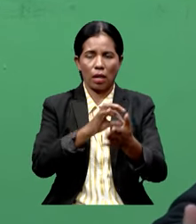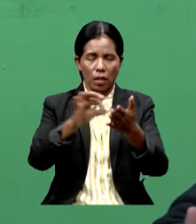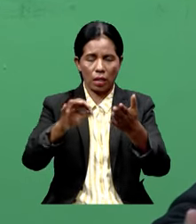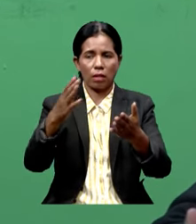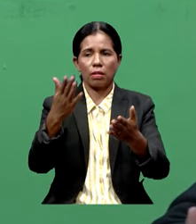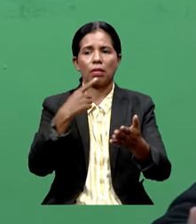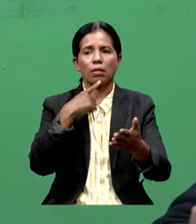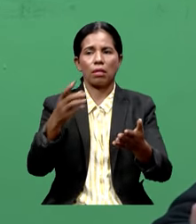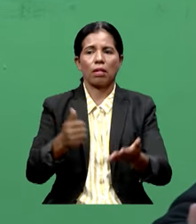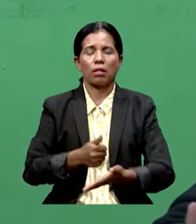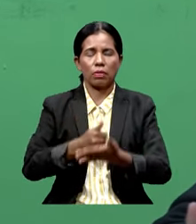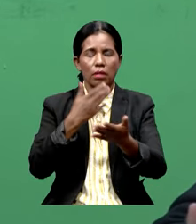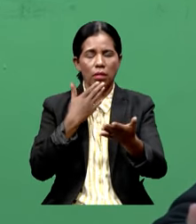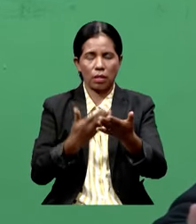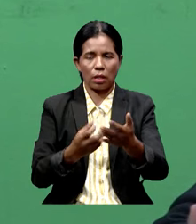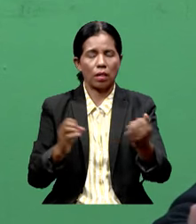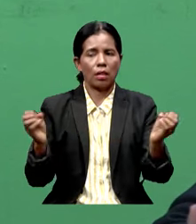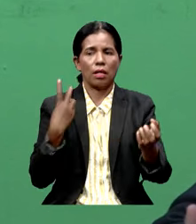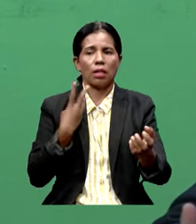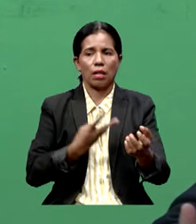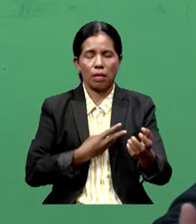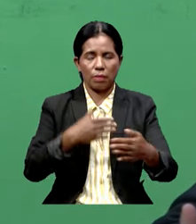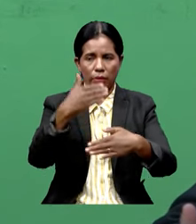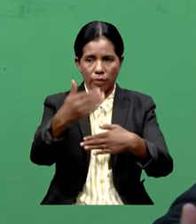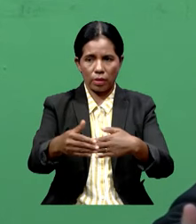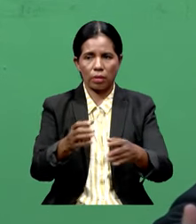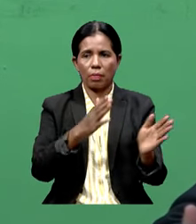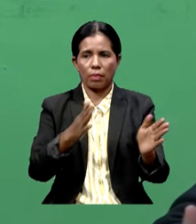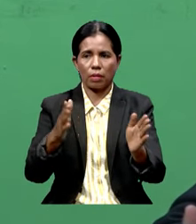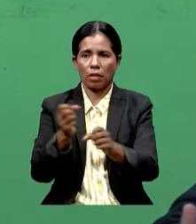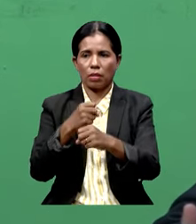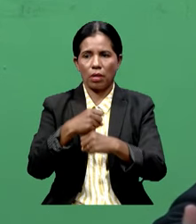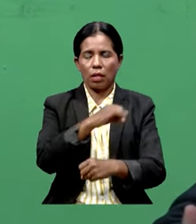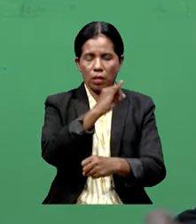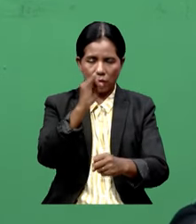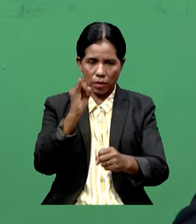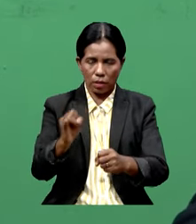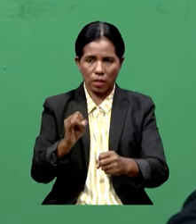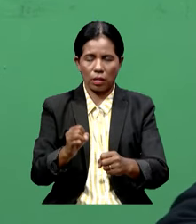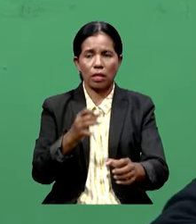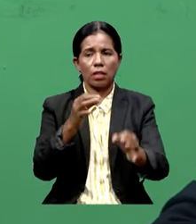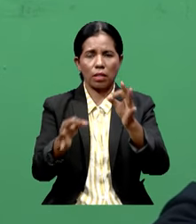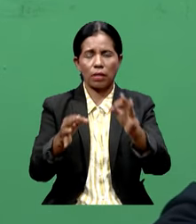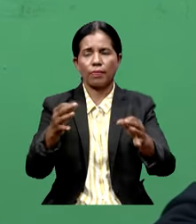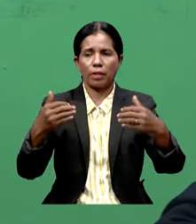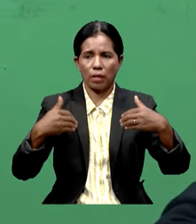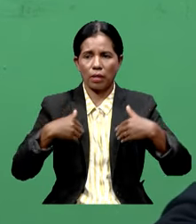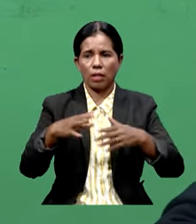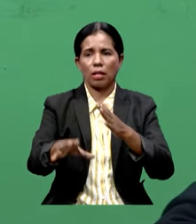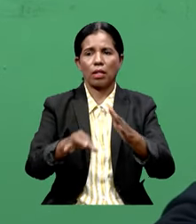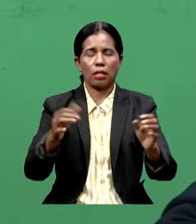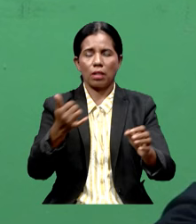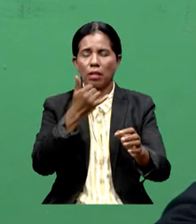nia tratamento dia gladiak idane agora daun iha fase prosesu investigasaun nia laran karek iha hetan nia